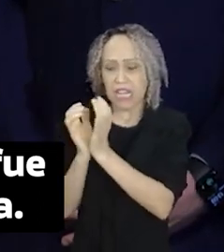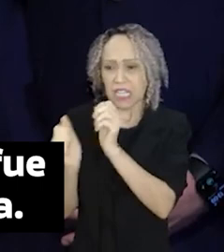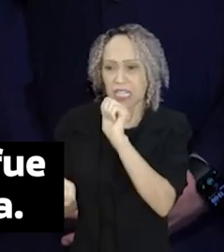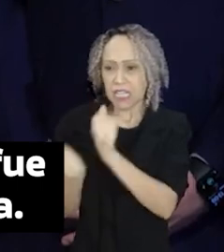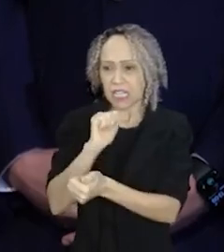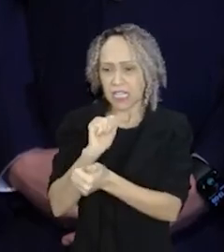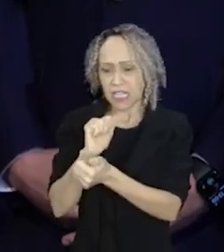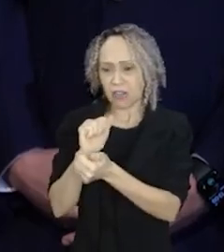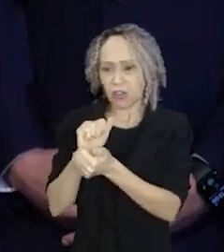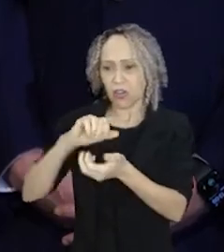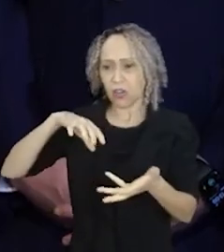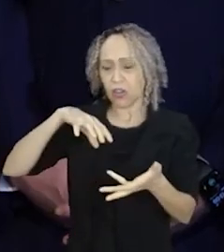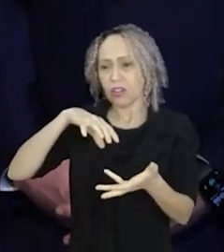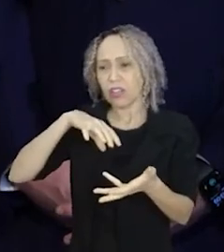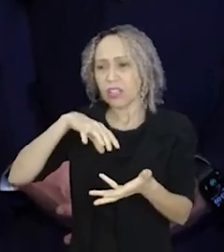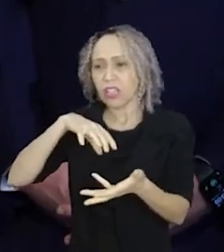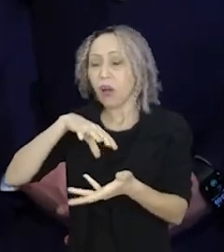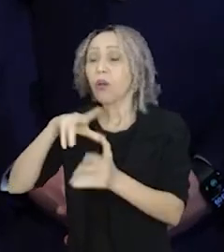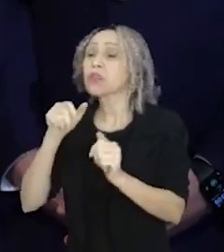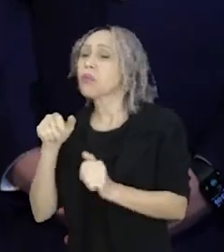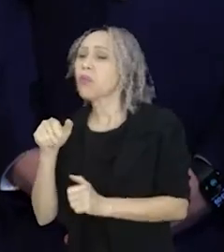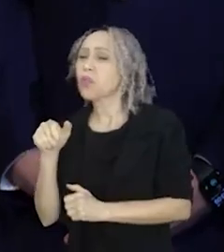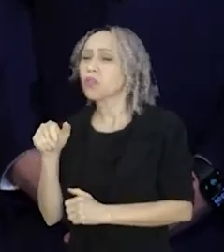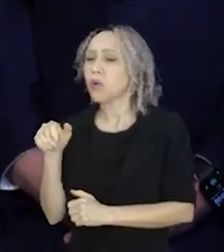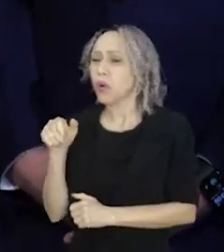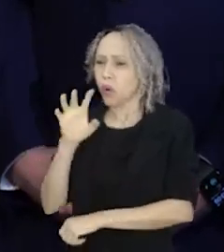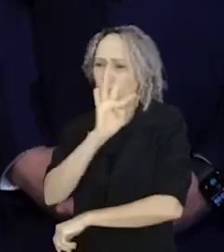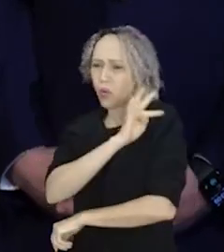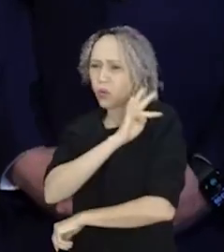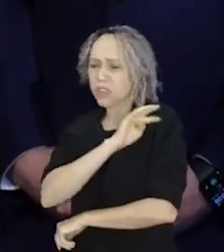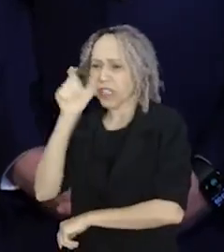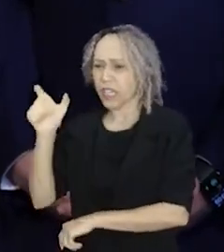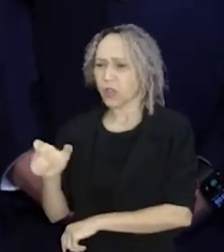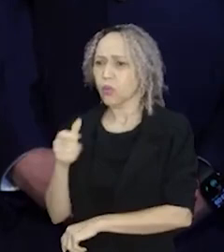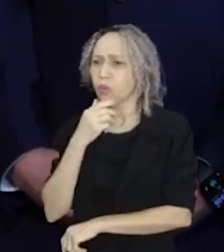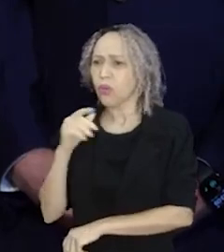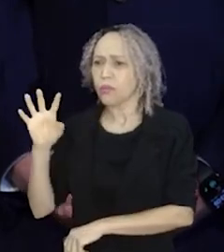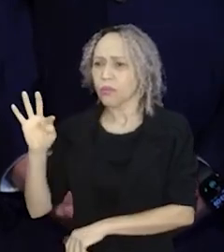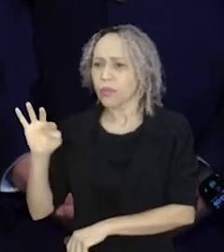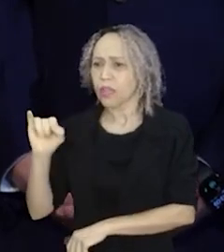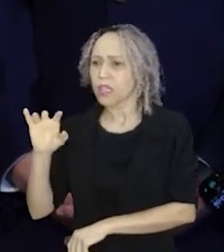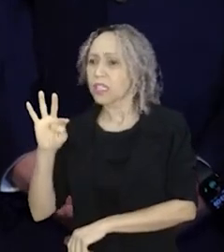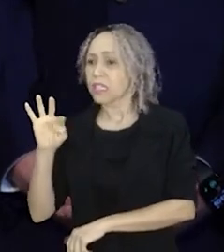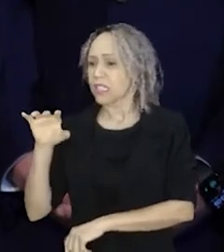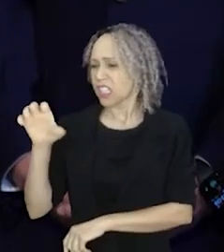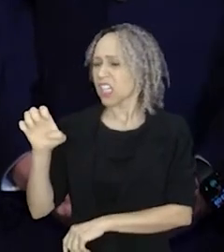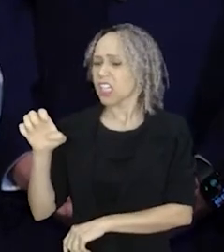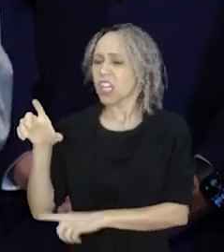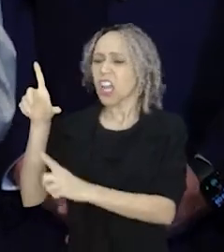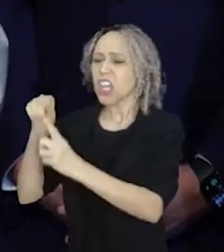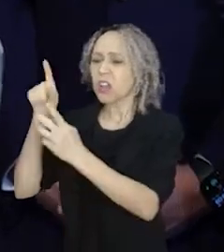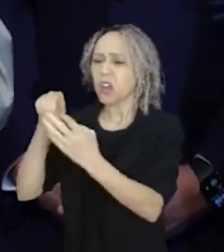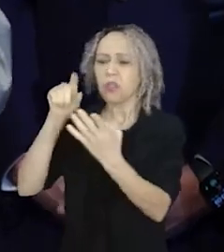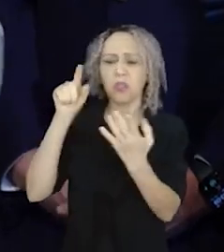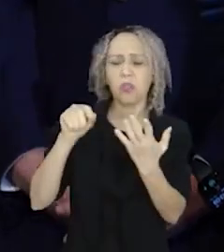brasileira. Não houve um único senão da imprensa especializada em esporte. Todo mundo tinha dito que o Tite